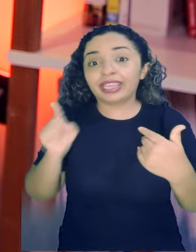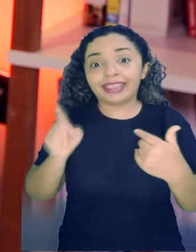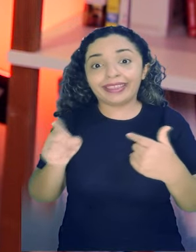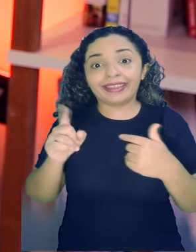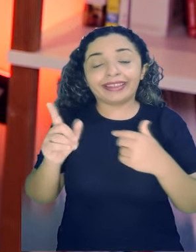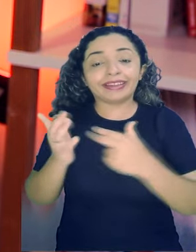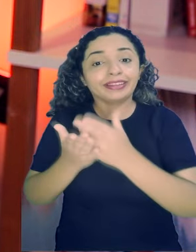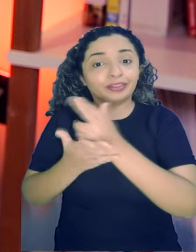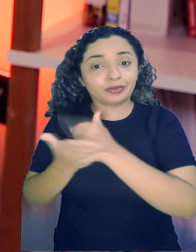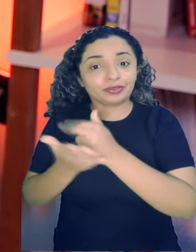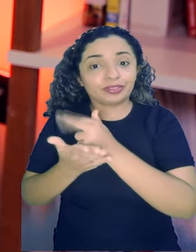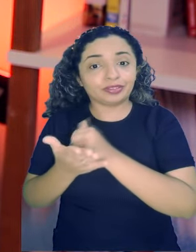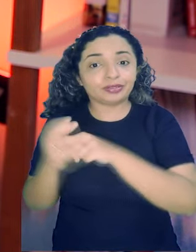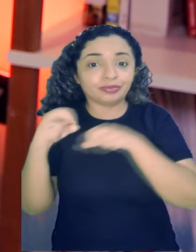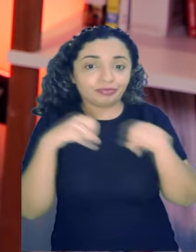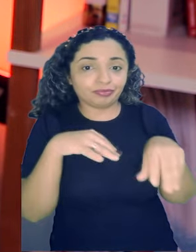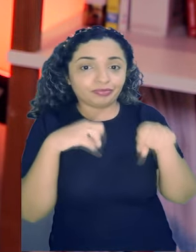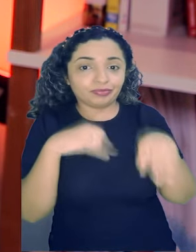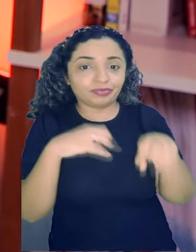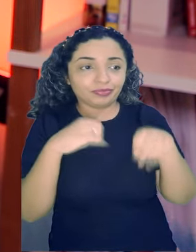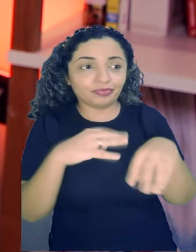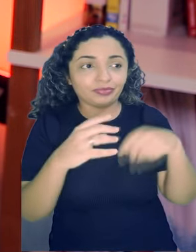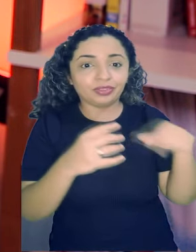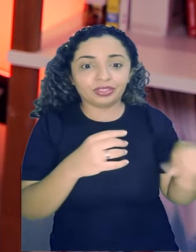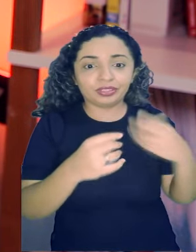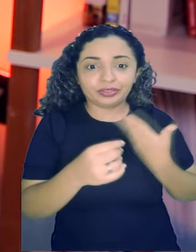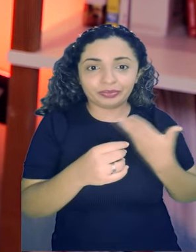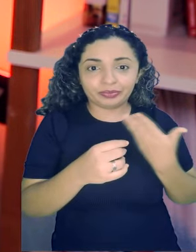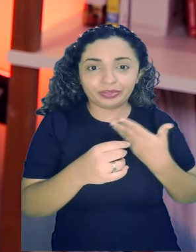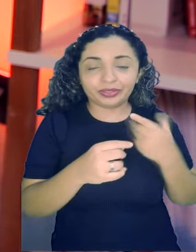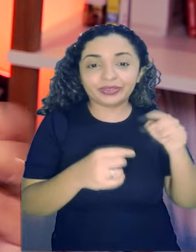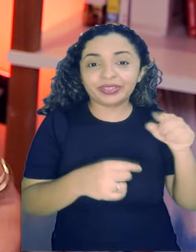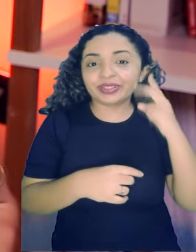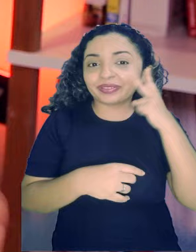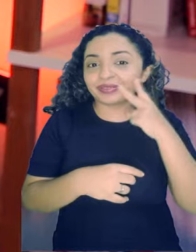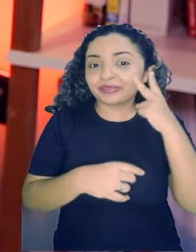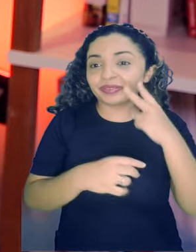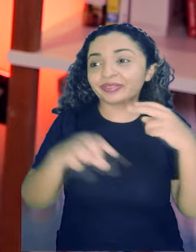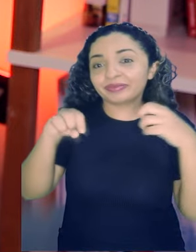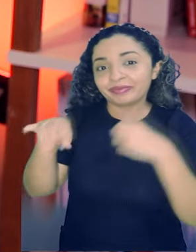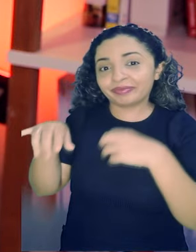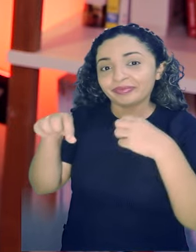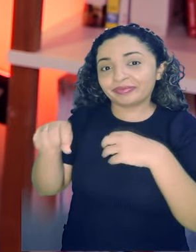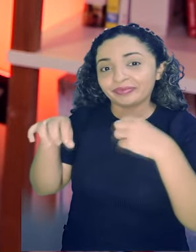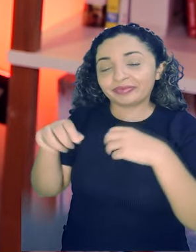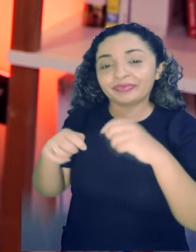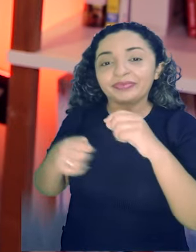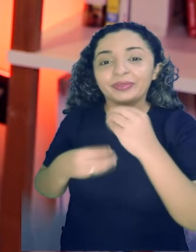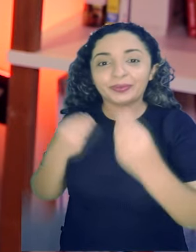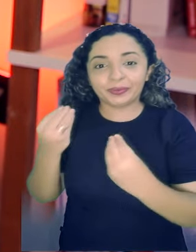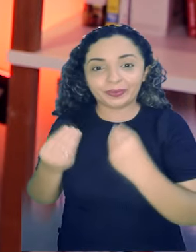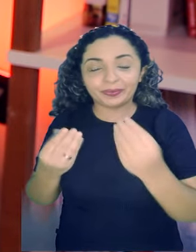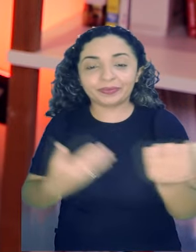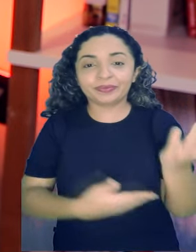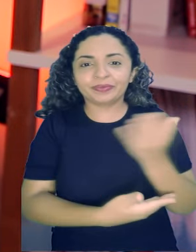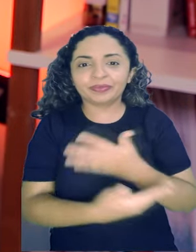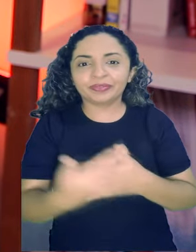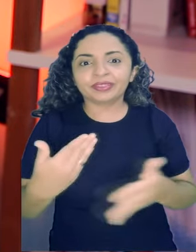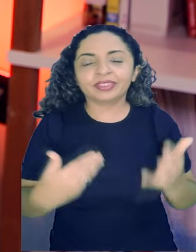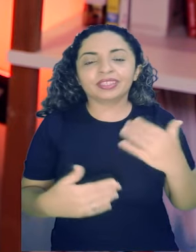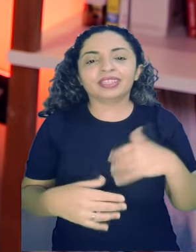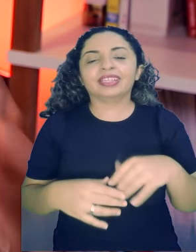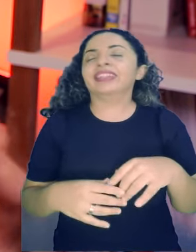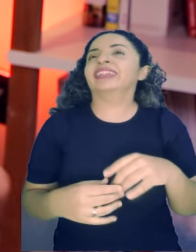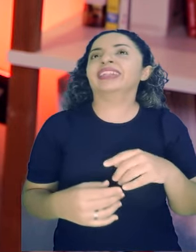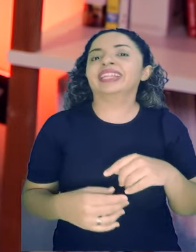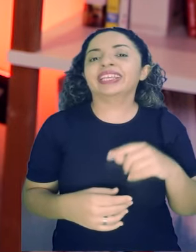ofício. E é muito legal, porque relaciona vinho e história em quadrinhos, ao passo que a gente pode